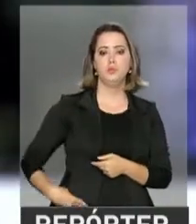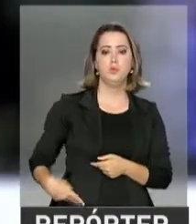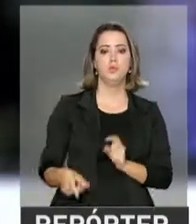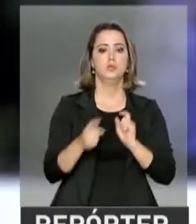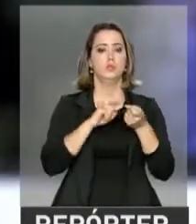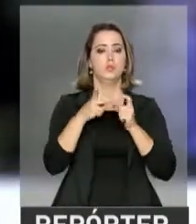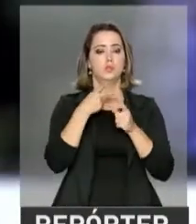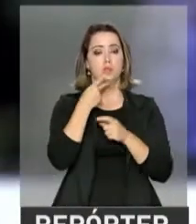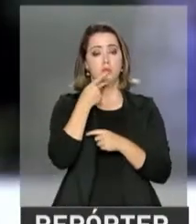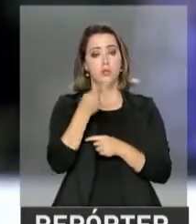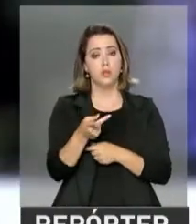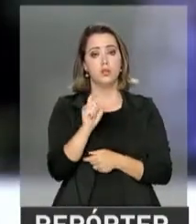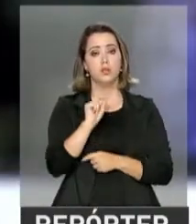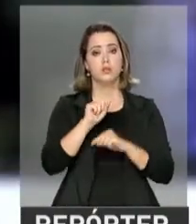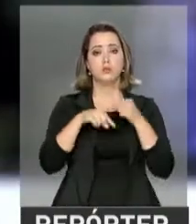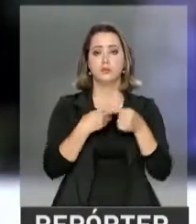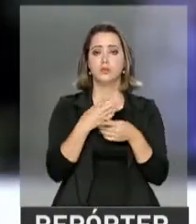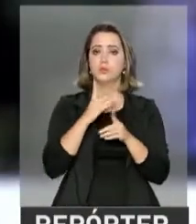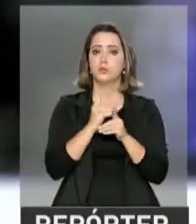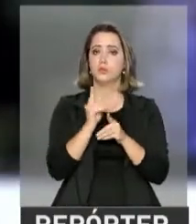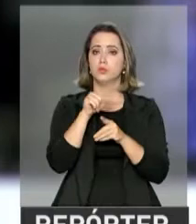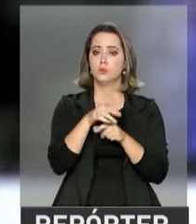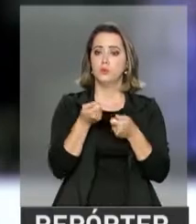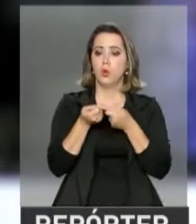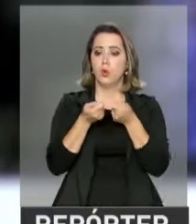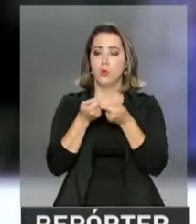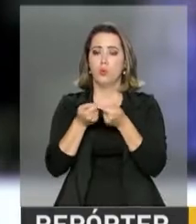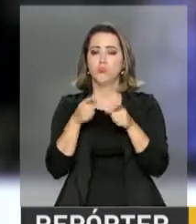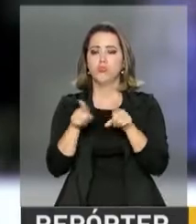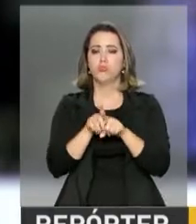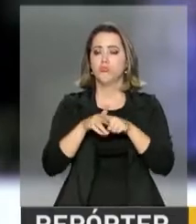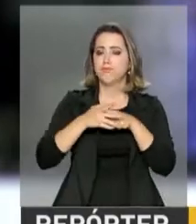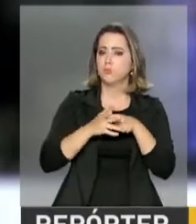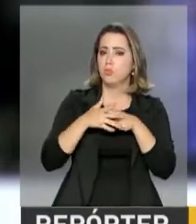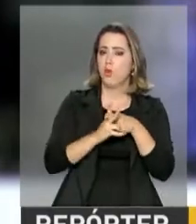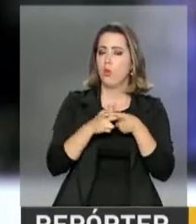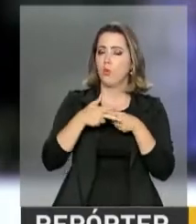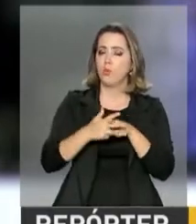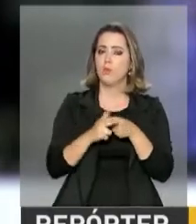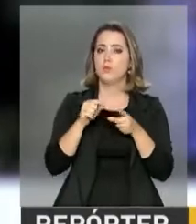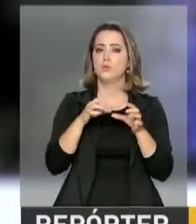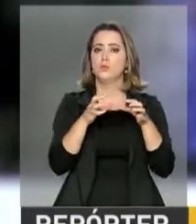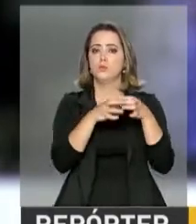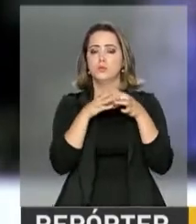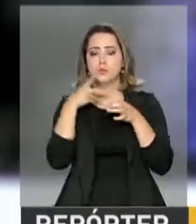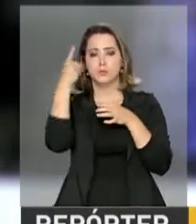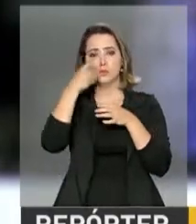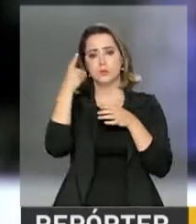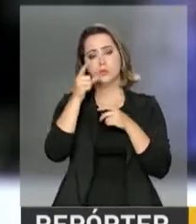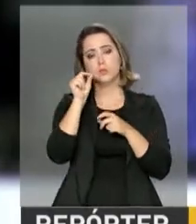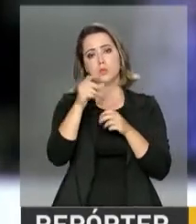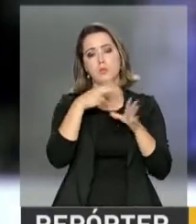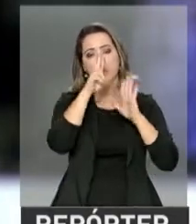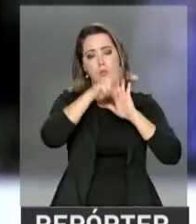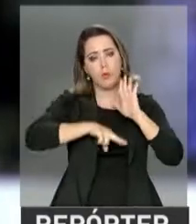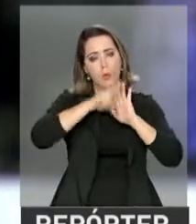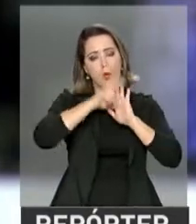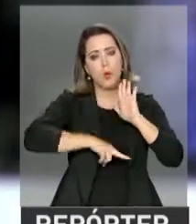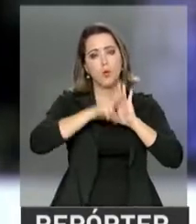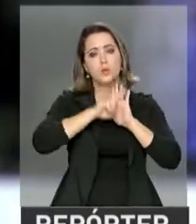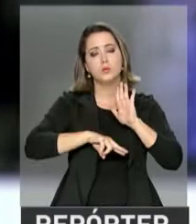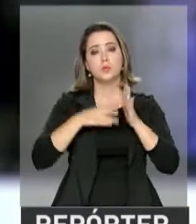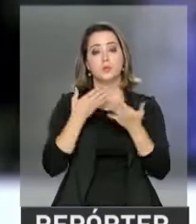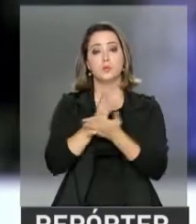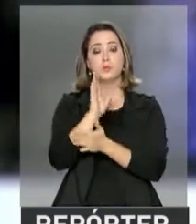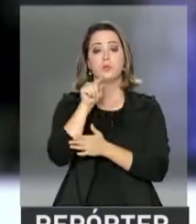ao sair do encontro que com os ajustes negociados pelo governo com os parlamentares o relatório da reforma da